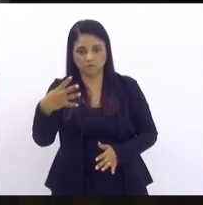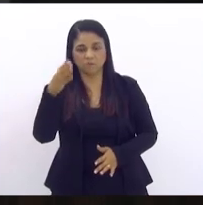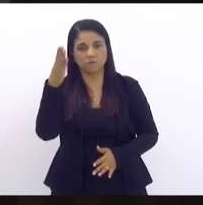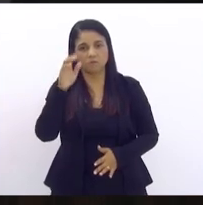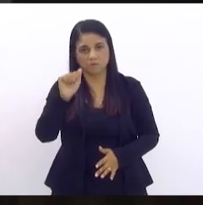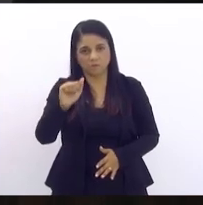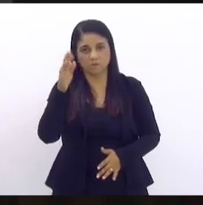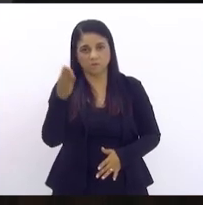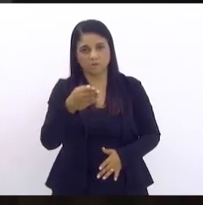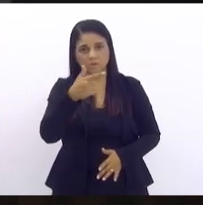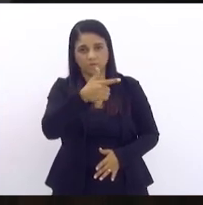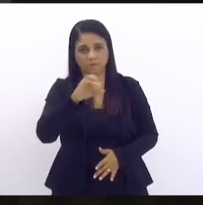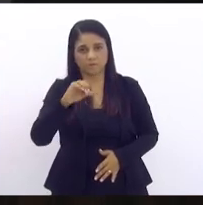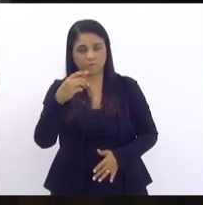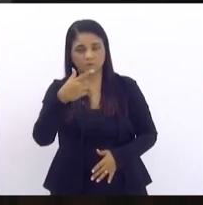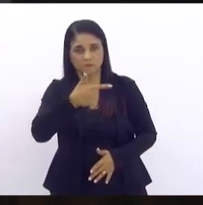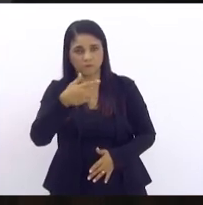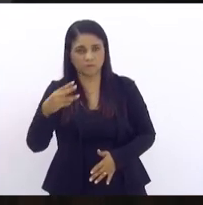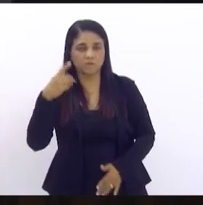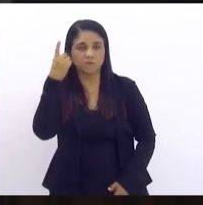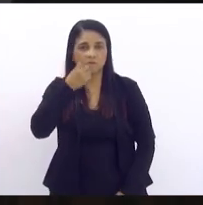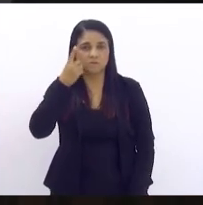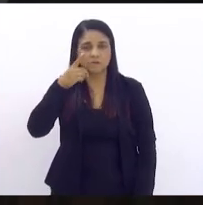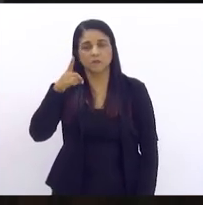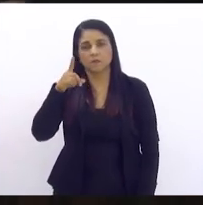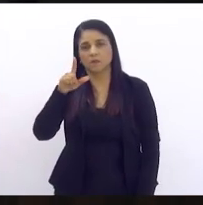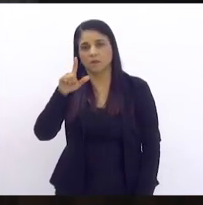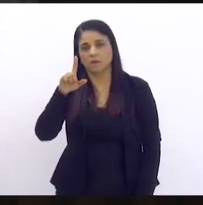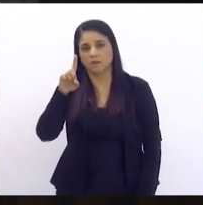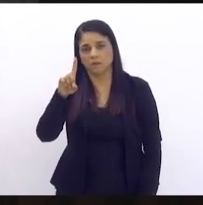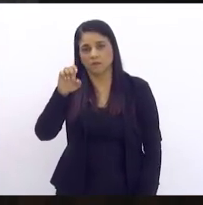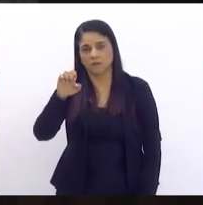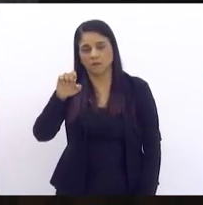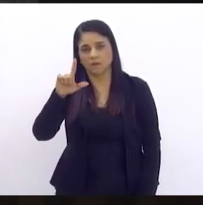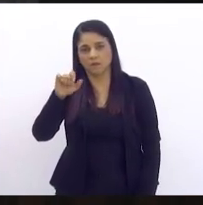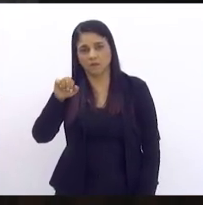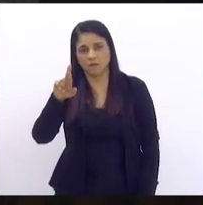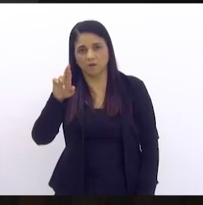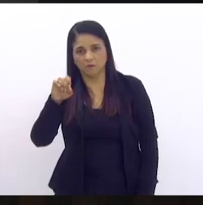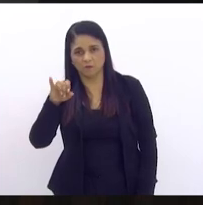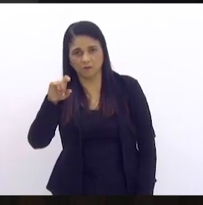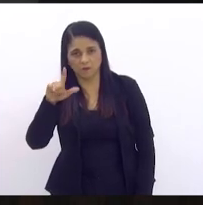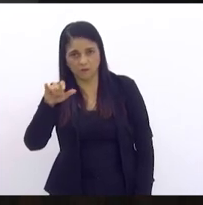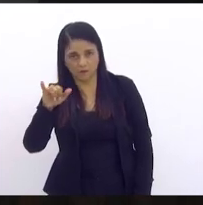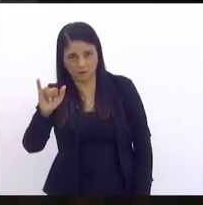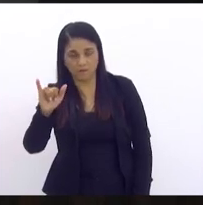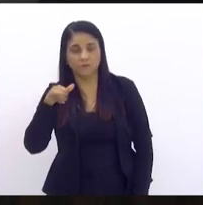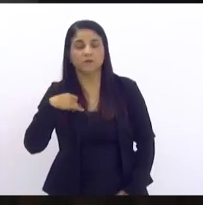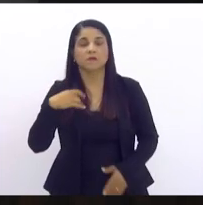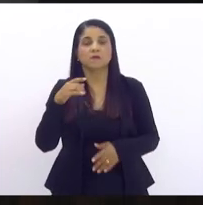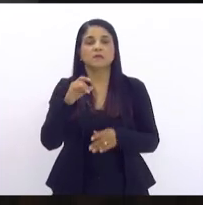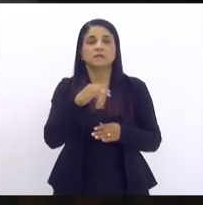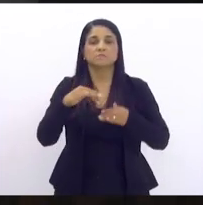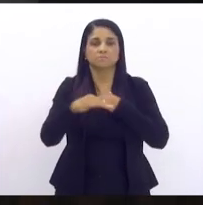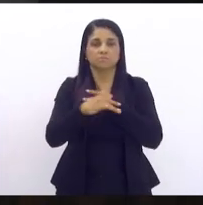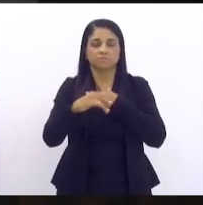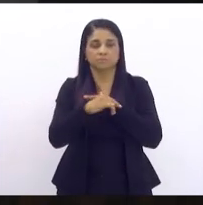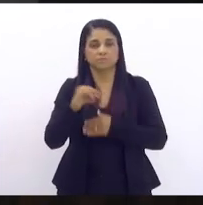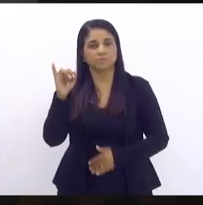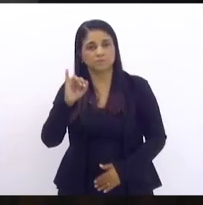autoria do deputado Guilherme De Laroli, que declara a cidade de Itaboraí como de relevância